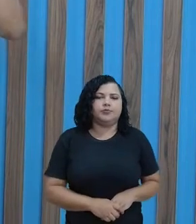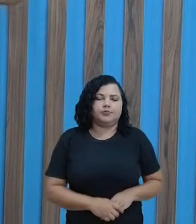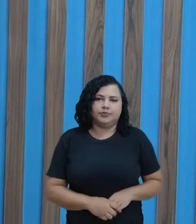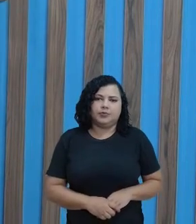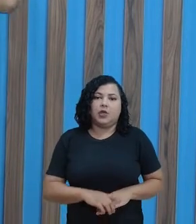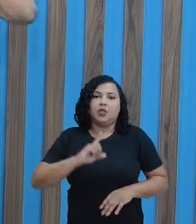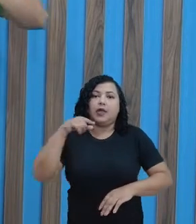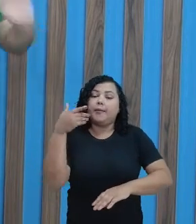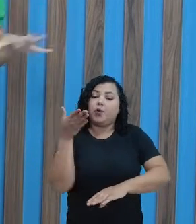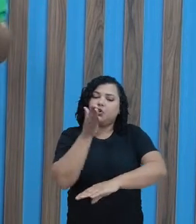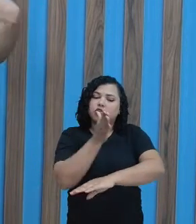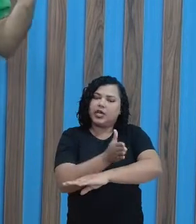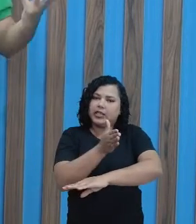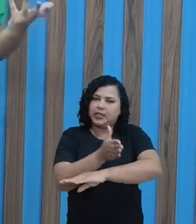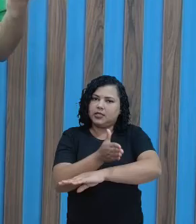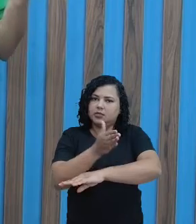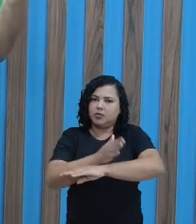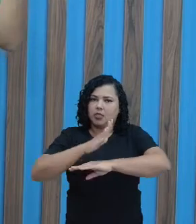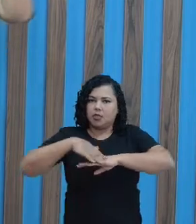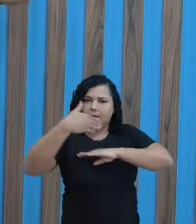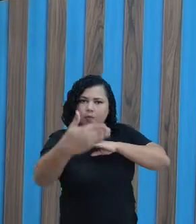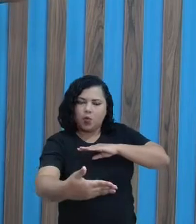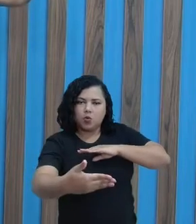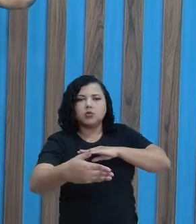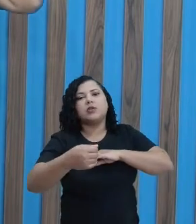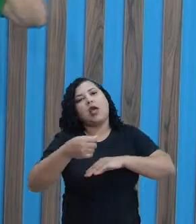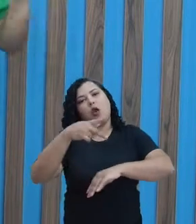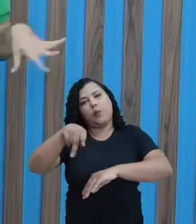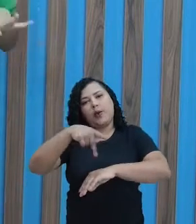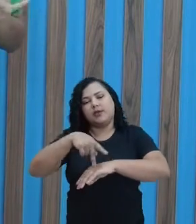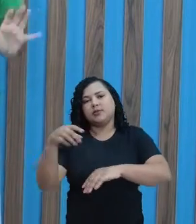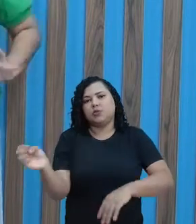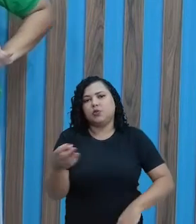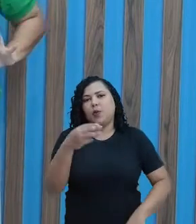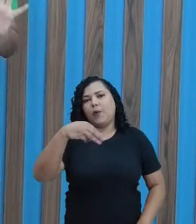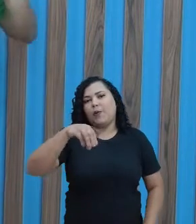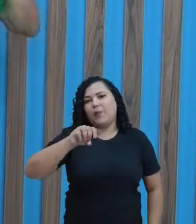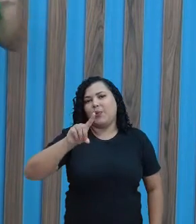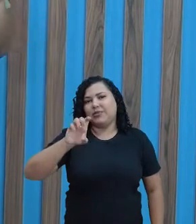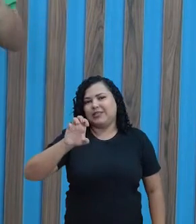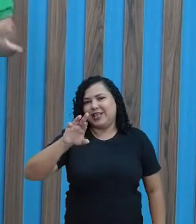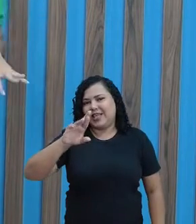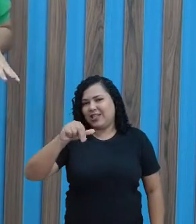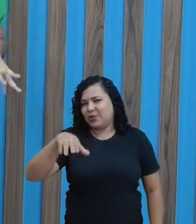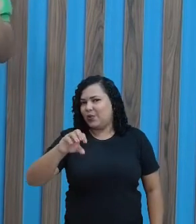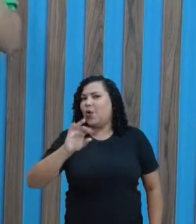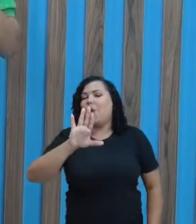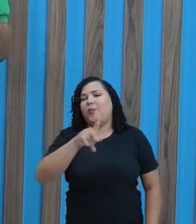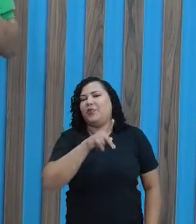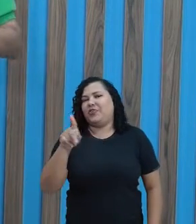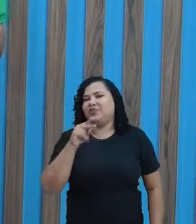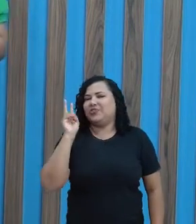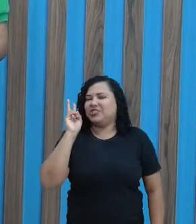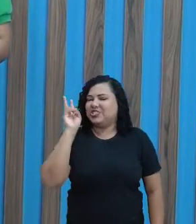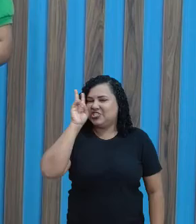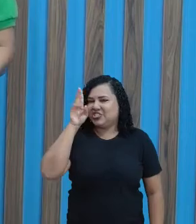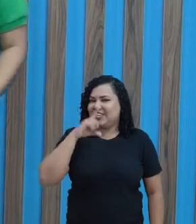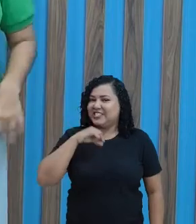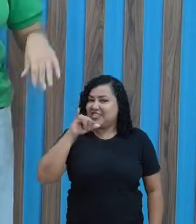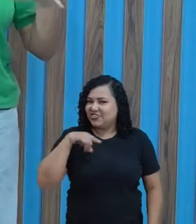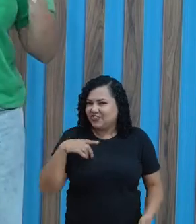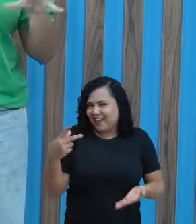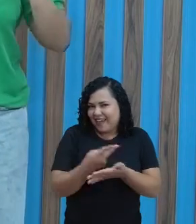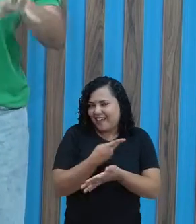Média. Então, é o primeiro Estado moderno, né? Professores de história, se eu estiver muito equivocada, me corrijam, mas é